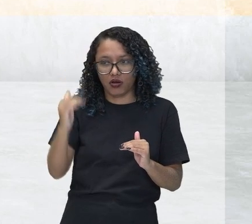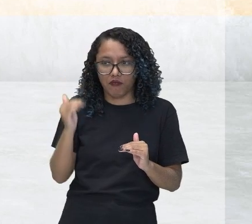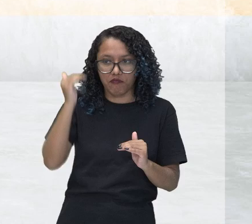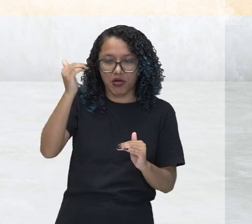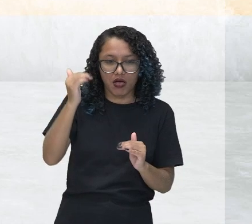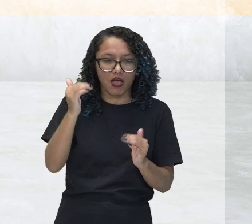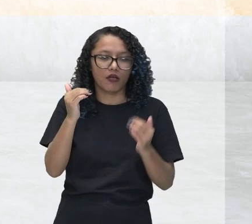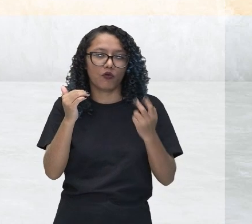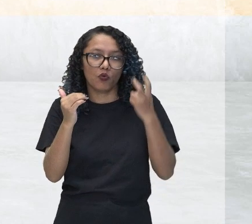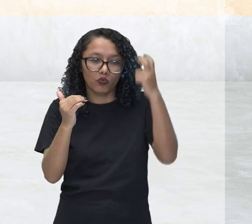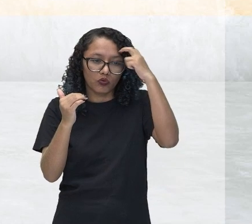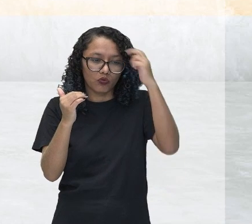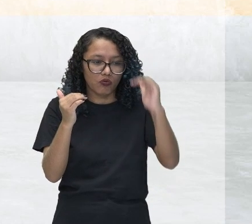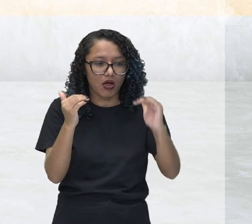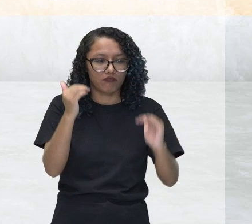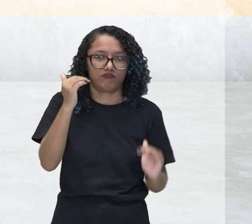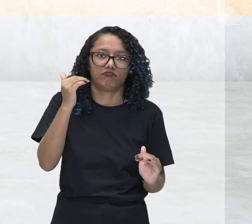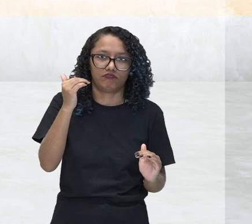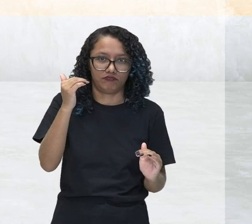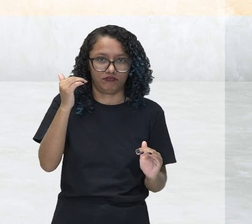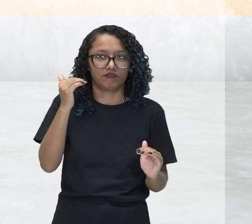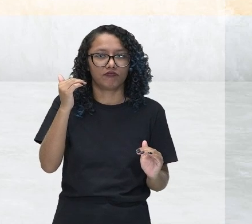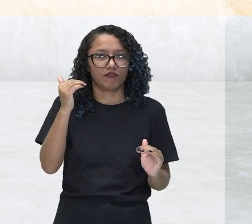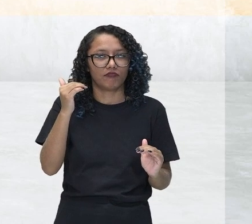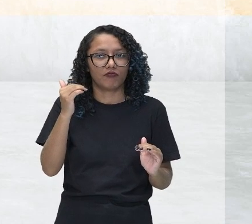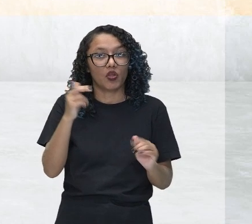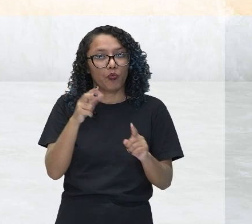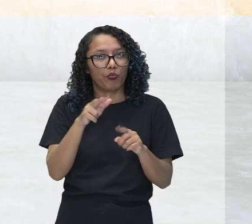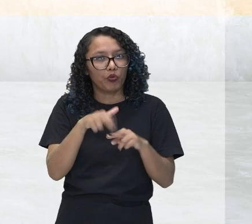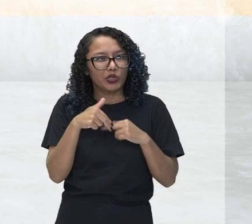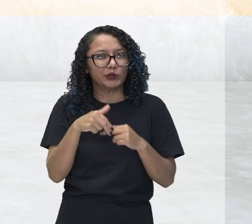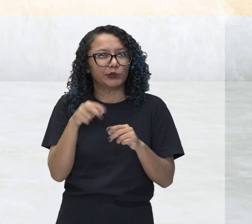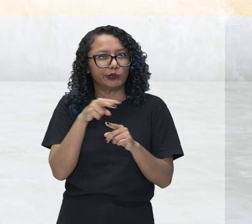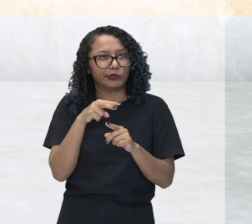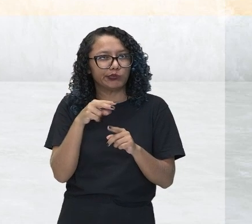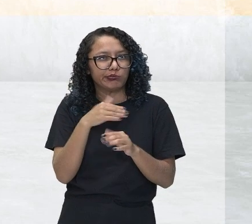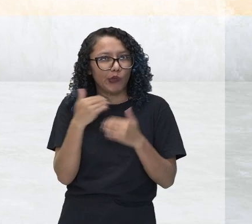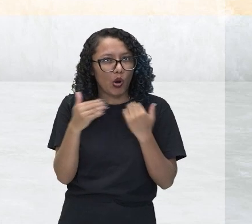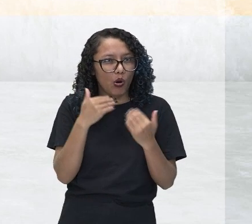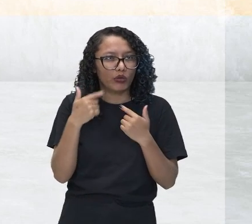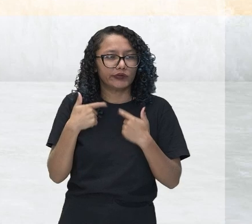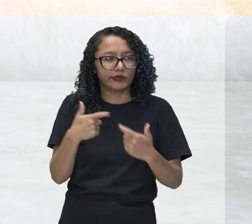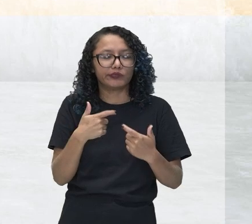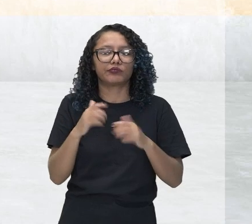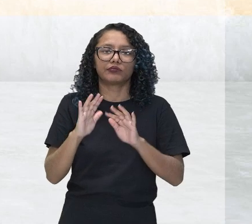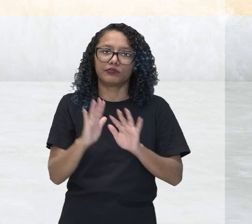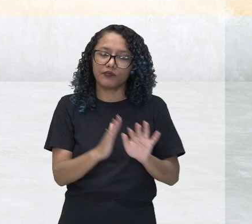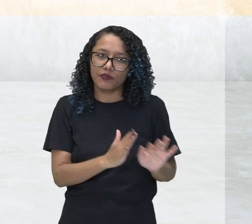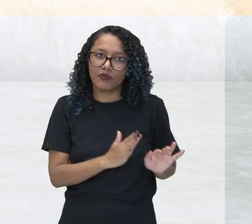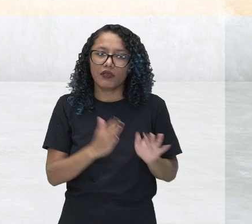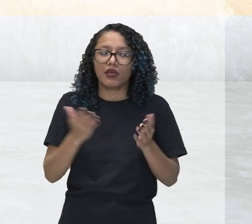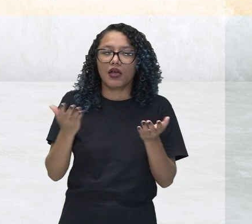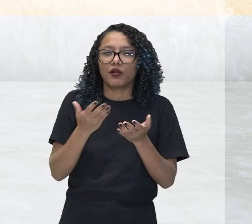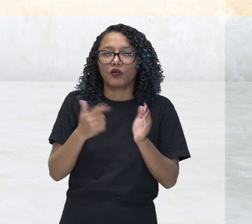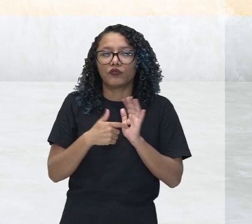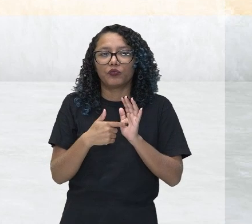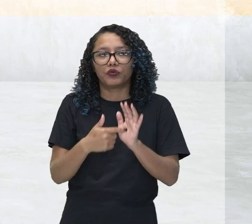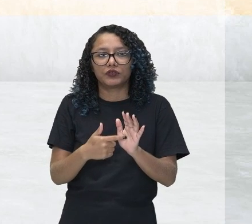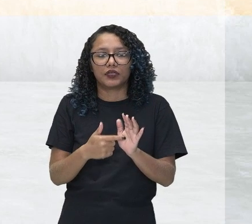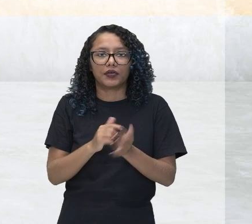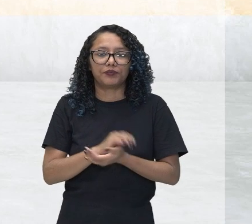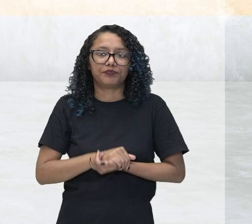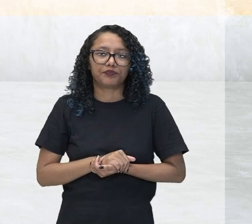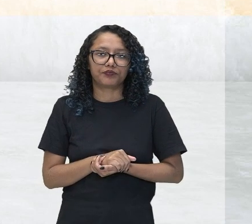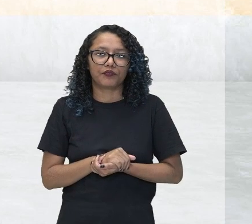aqui? Quando eu estou falando disso, eu estou falando de uma palavrinha que nós vamos agora trazer aqui um antropólogo,